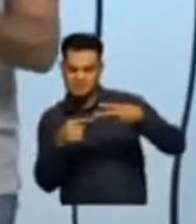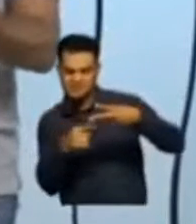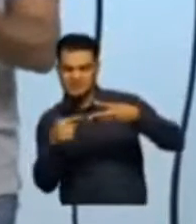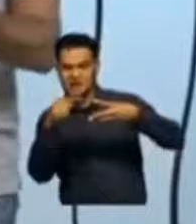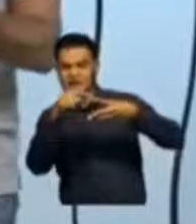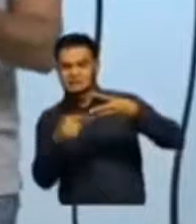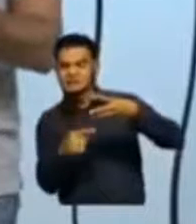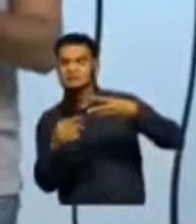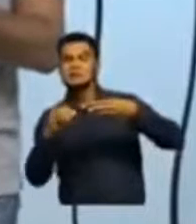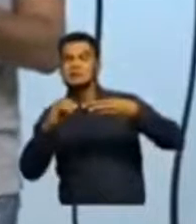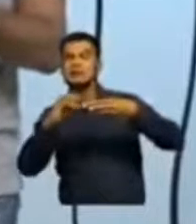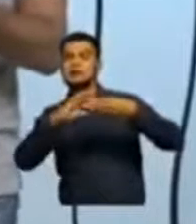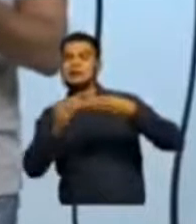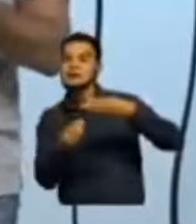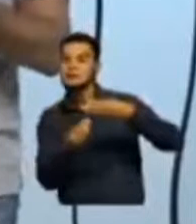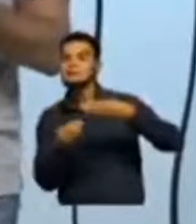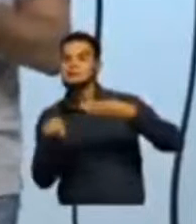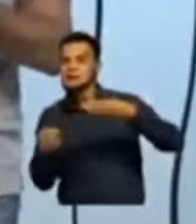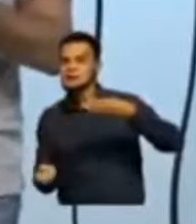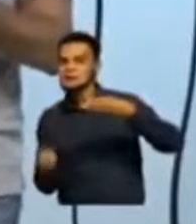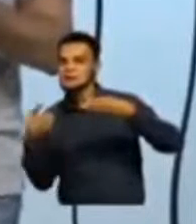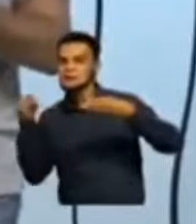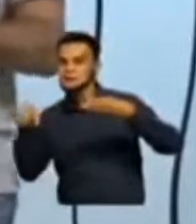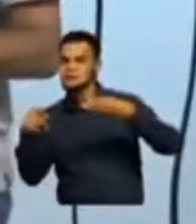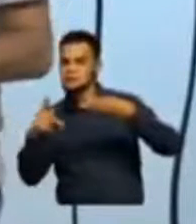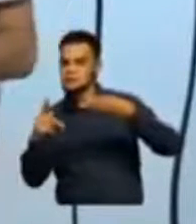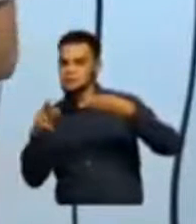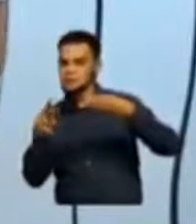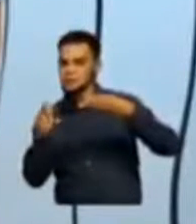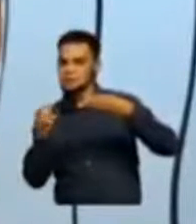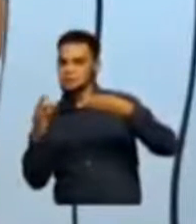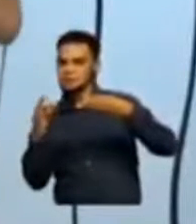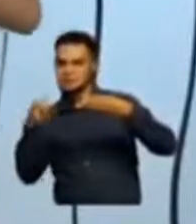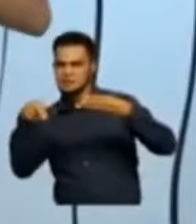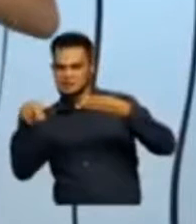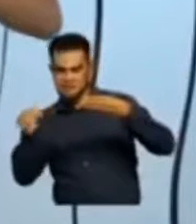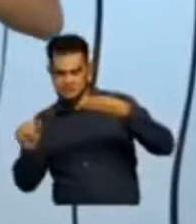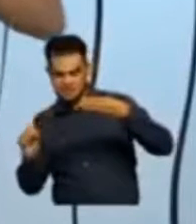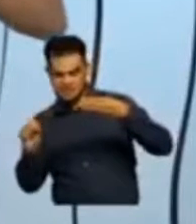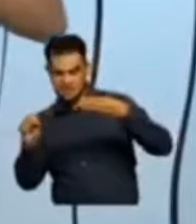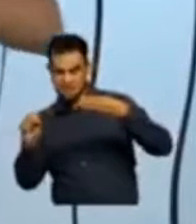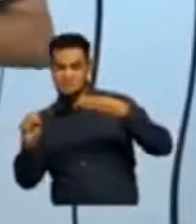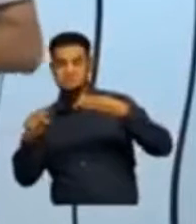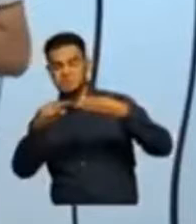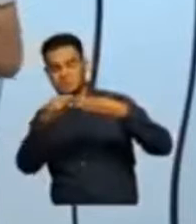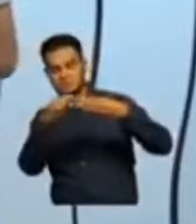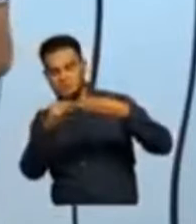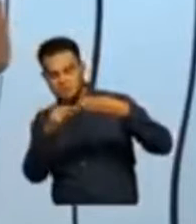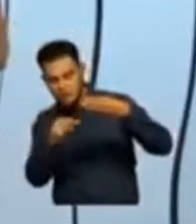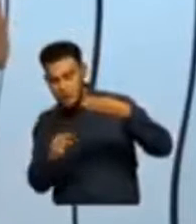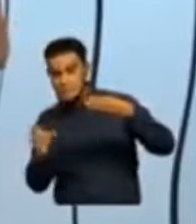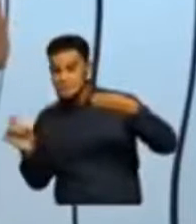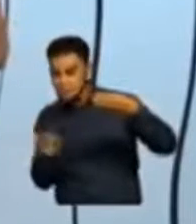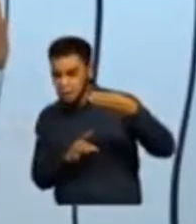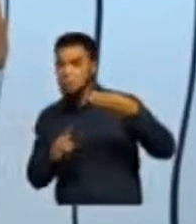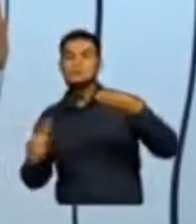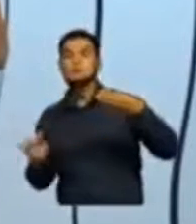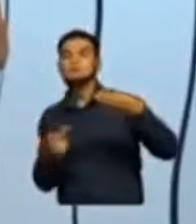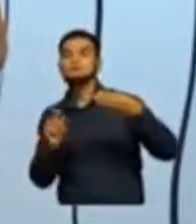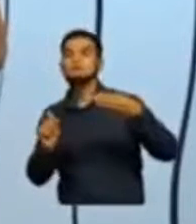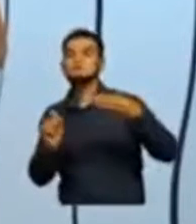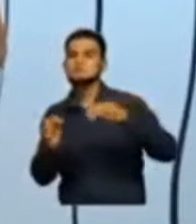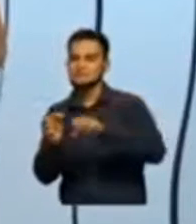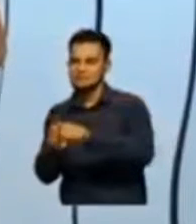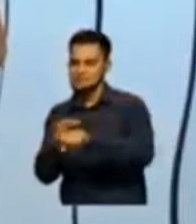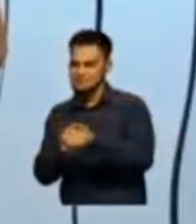e transcriptase reversa e proteínas do capsídeo. tudo bonitinho, separadinho, a célula vai o quê?